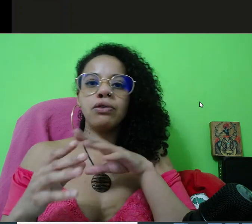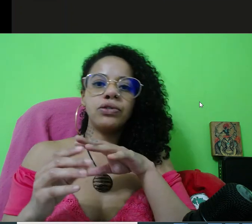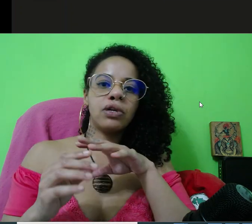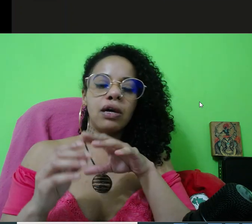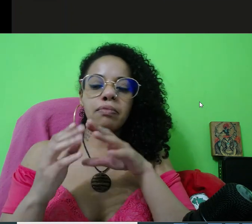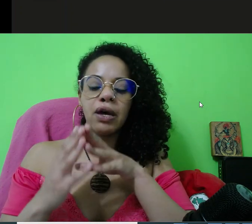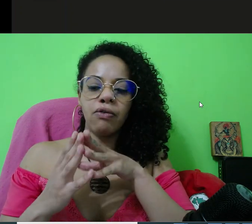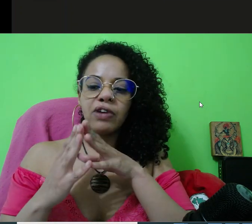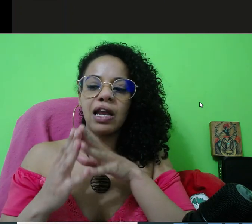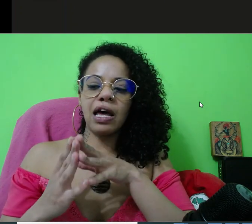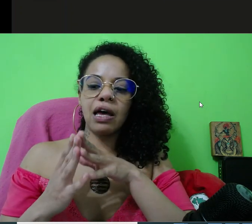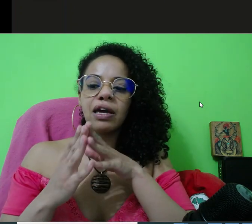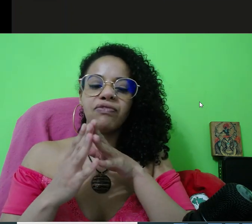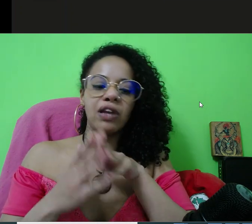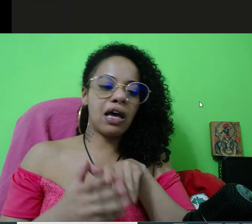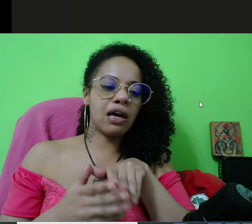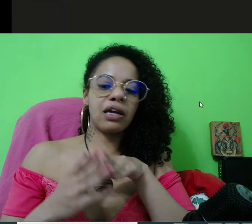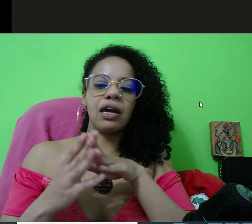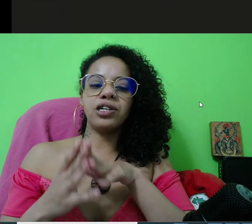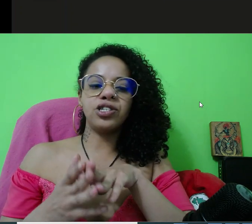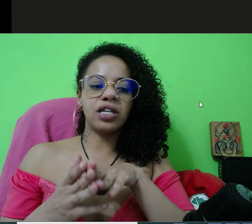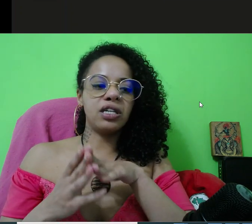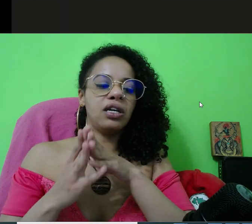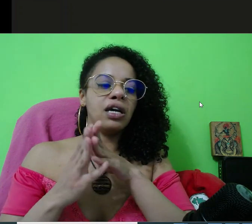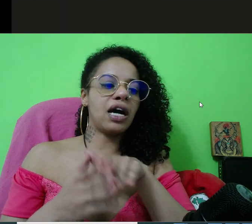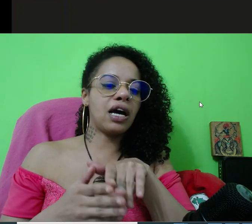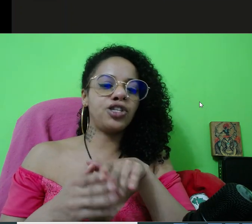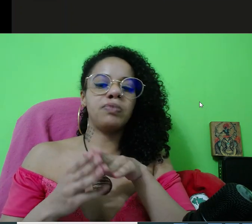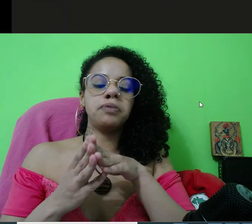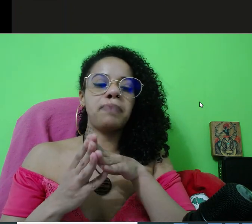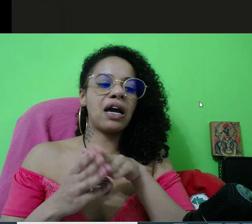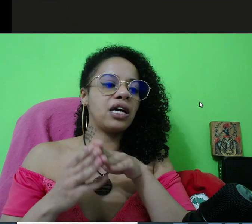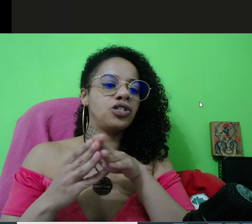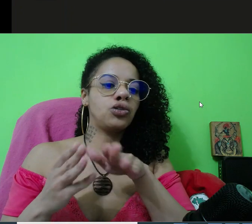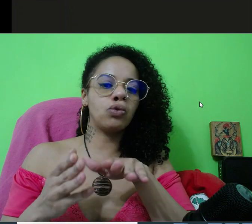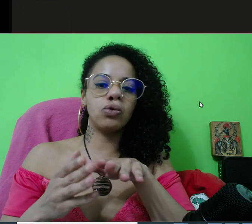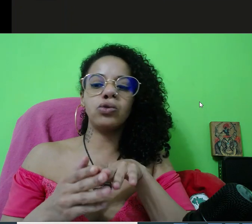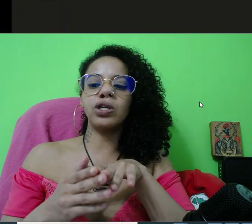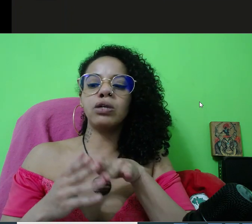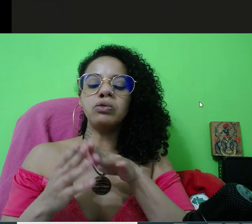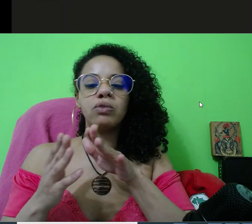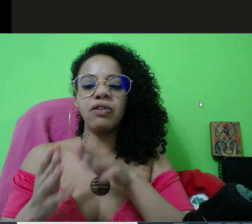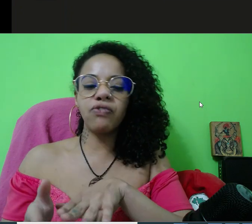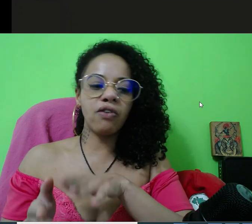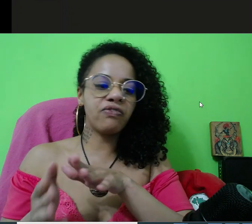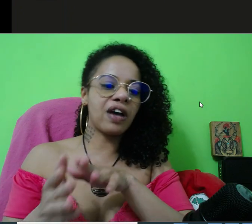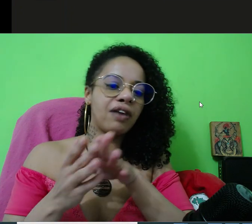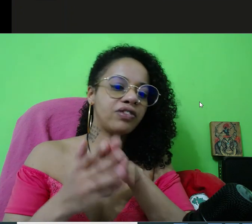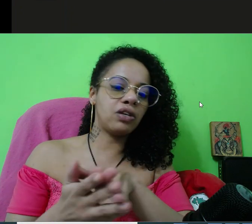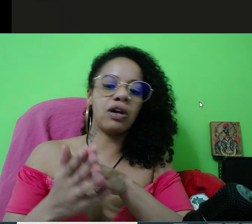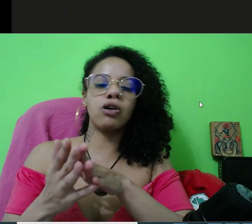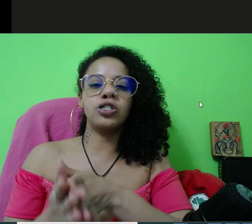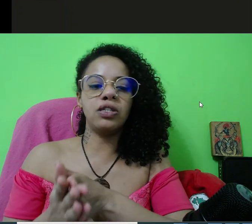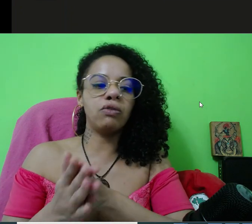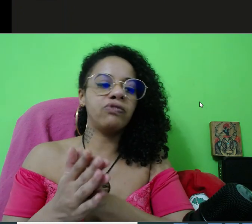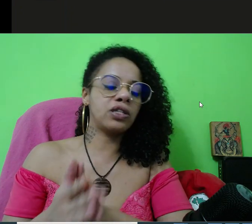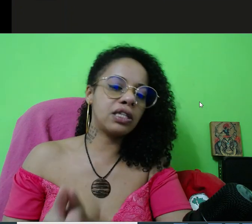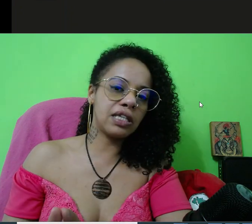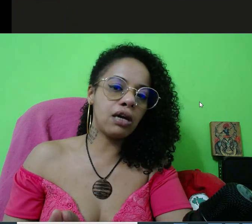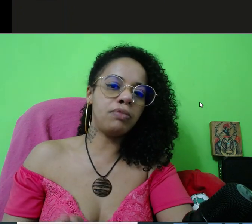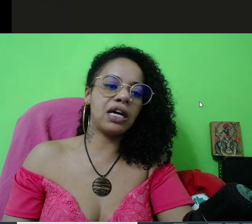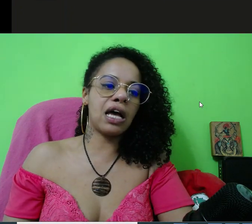ai não sei o que meu vai lá quer falar Quer reagir aqui reage mas pega reage tudo ou então que for ficar fazendo